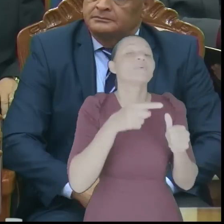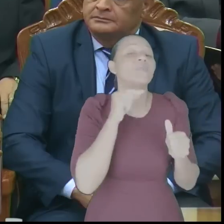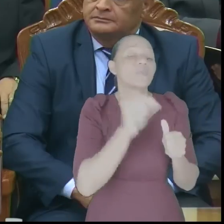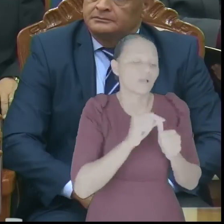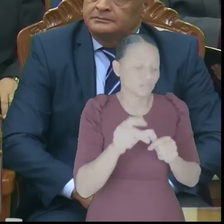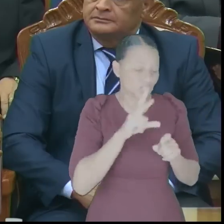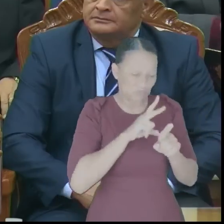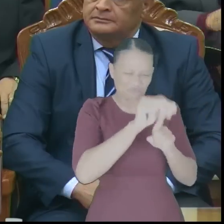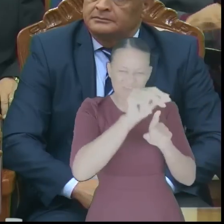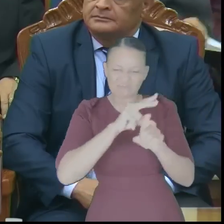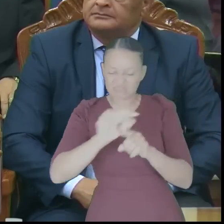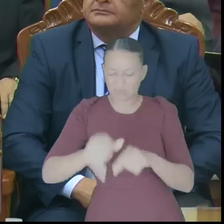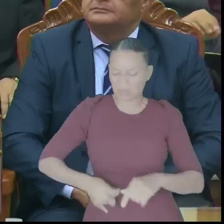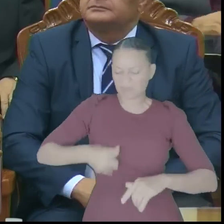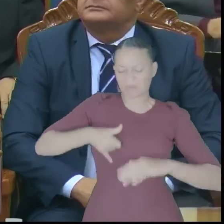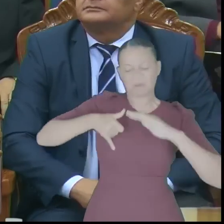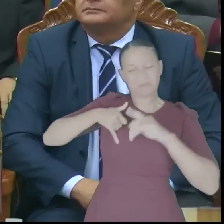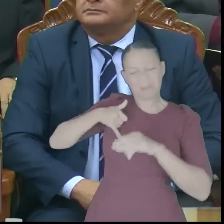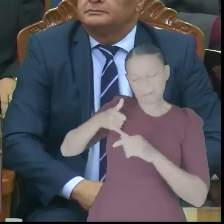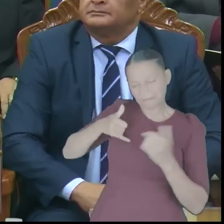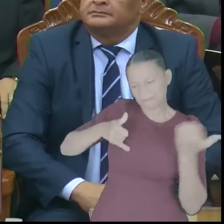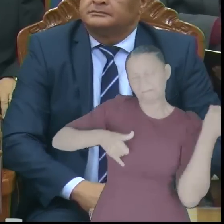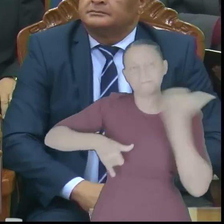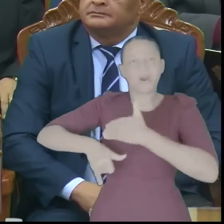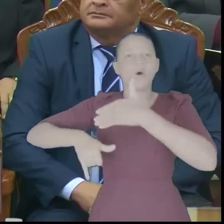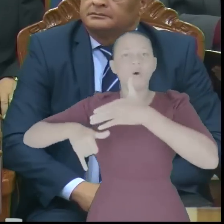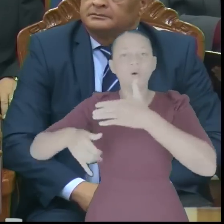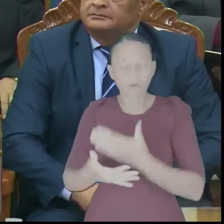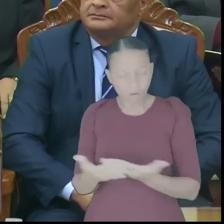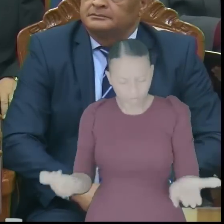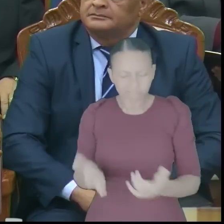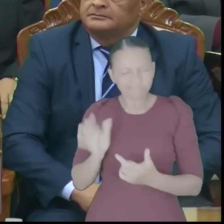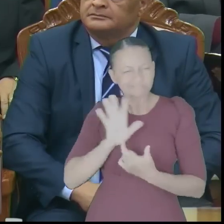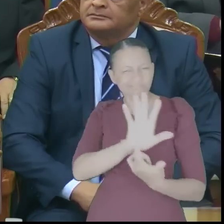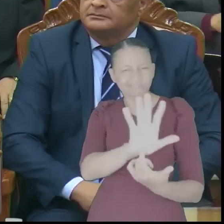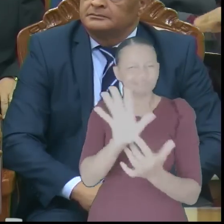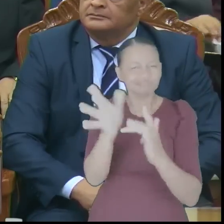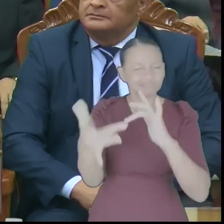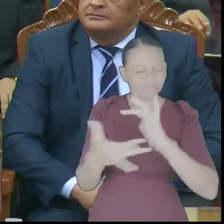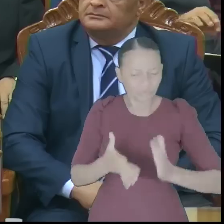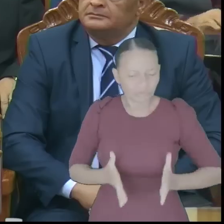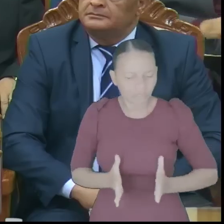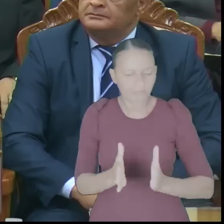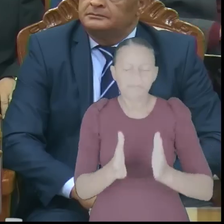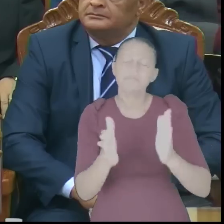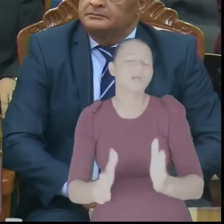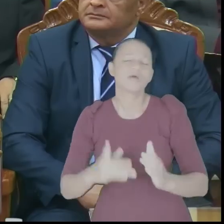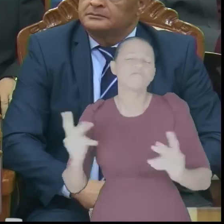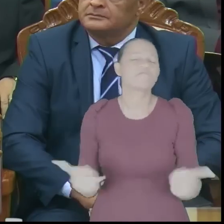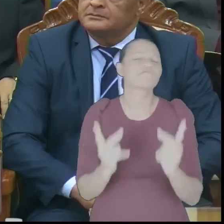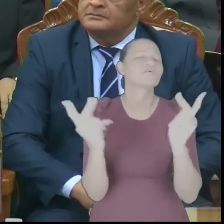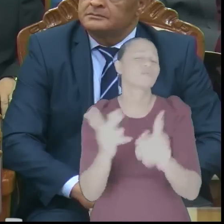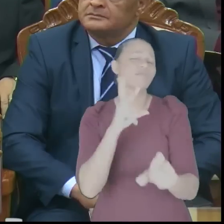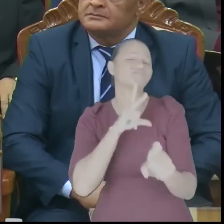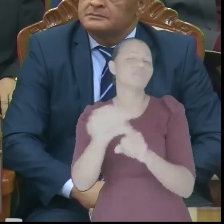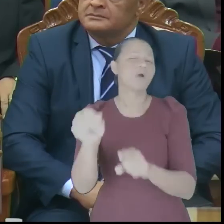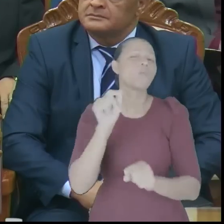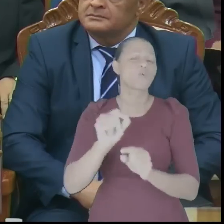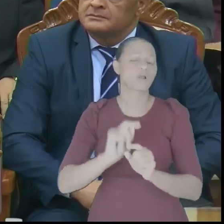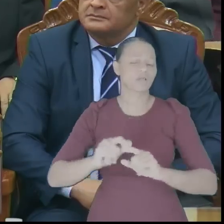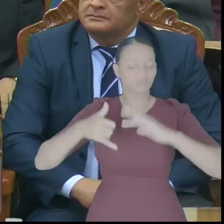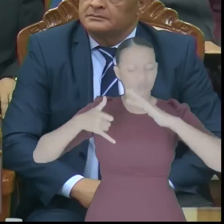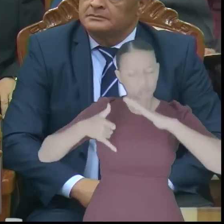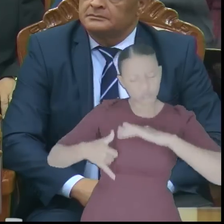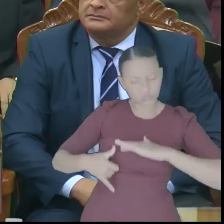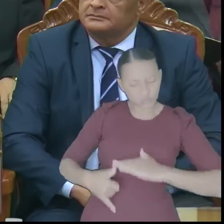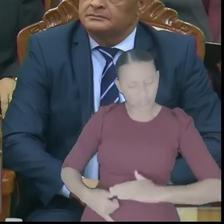toda a soberba. Na cruz, Jesus mostrou que o caminho da vitória é descendo. Por quê, pastora? Porque todo ser,